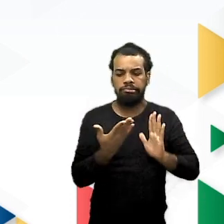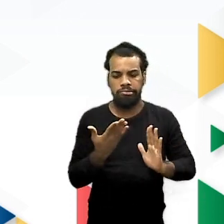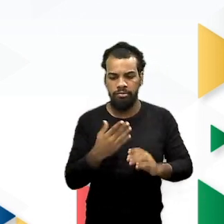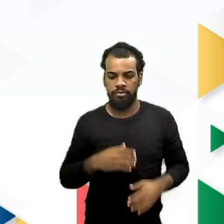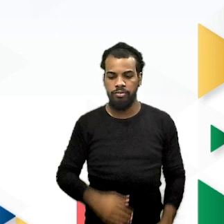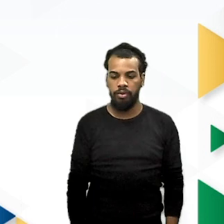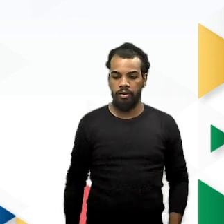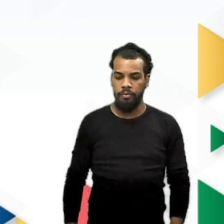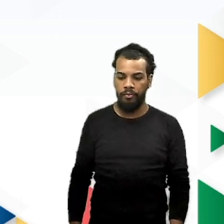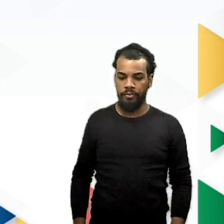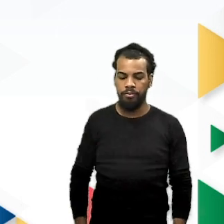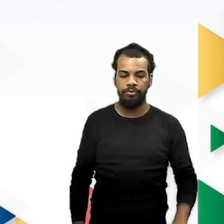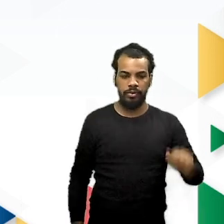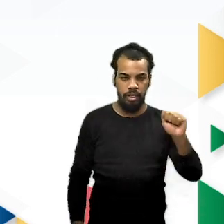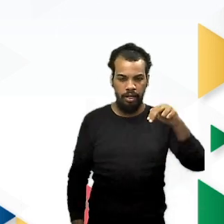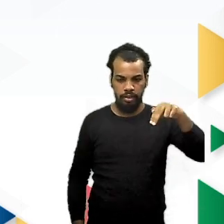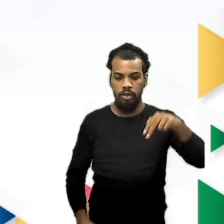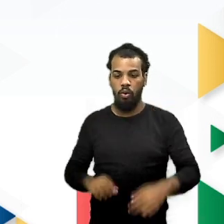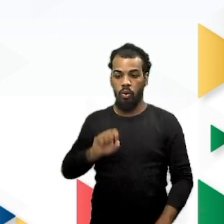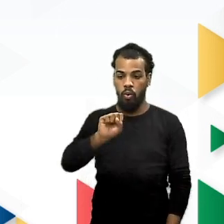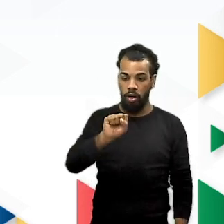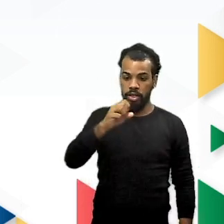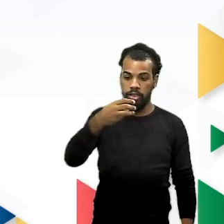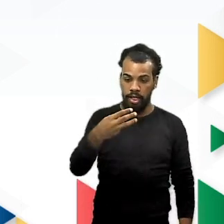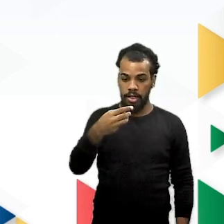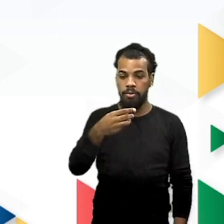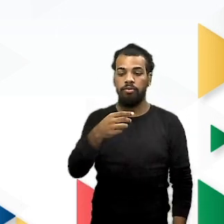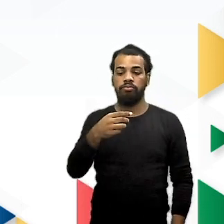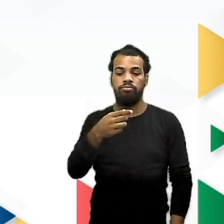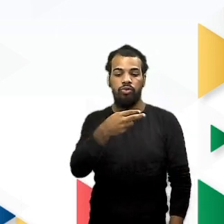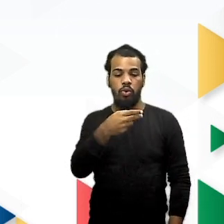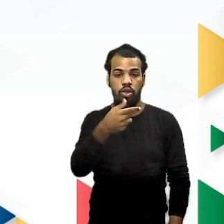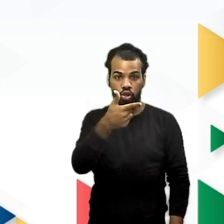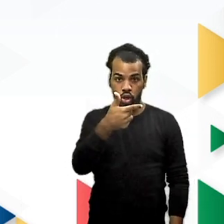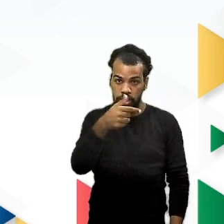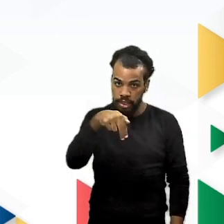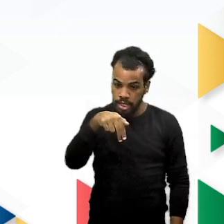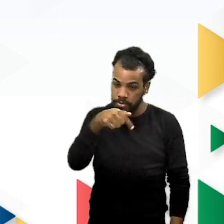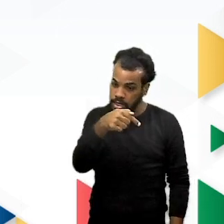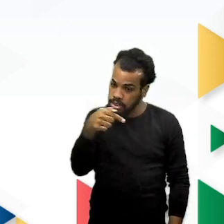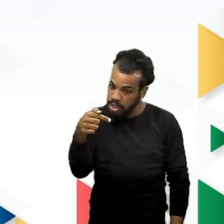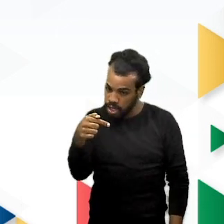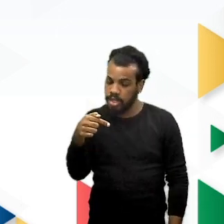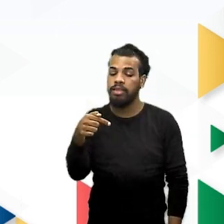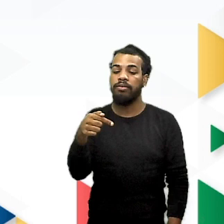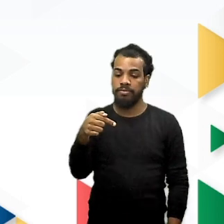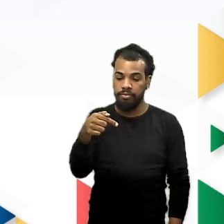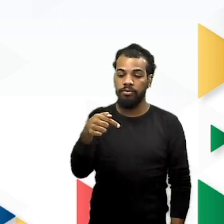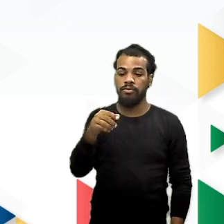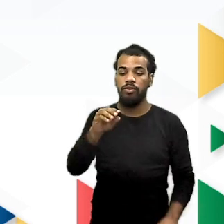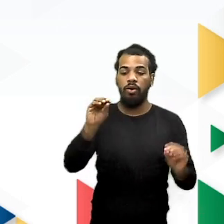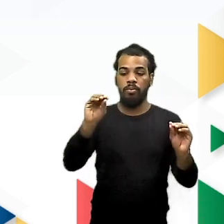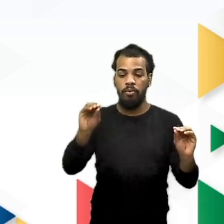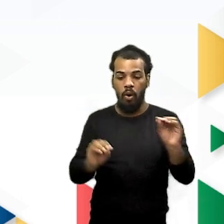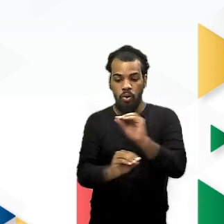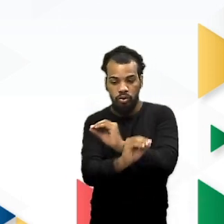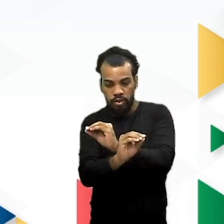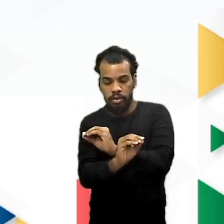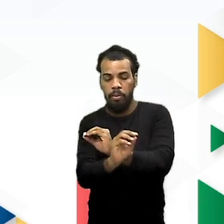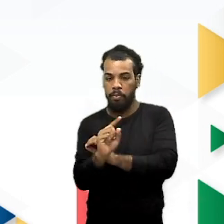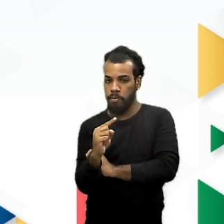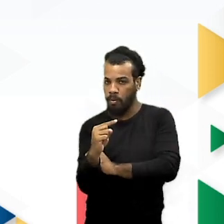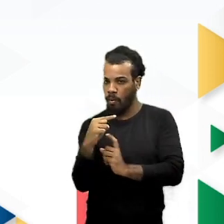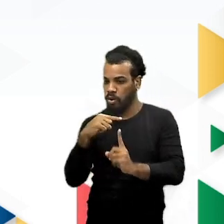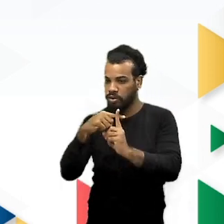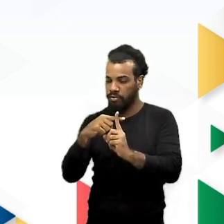Vê comigo, ó. 83 é igual a 2N menos 7. Eu vou passar esse menos 7 para o outro lado, ele vai ficar positivo. Por